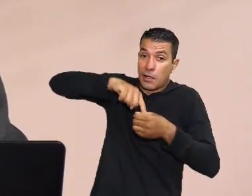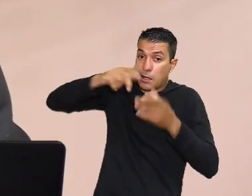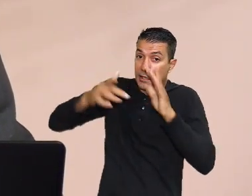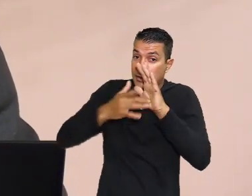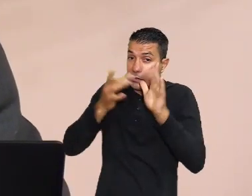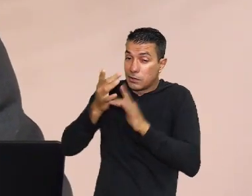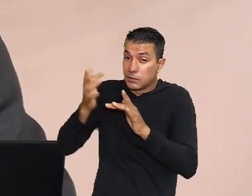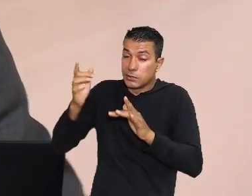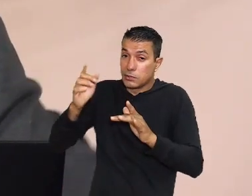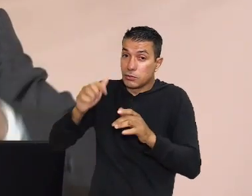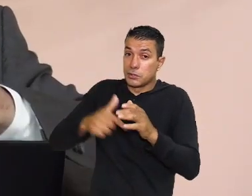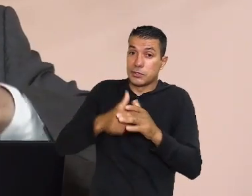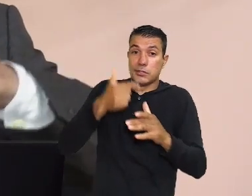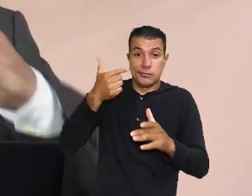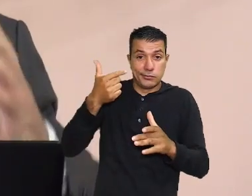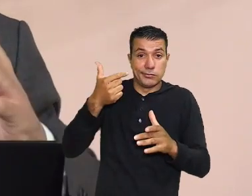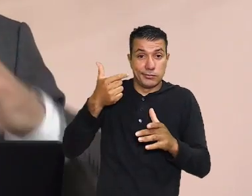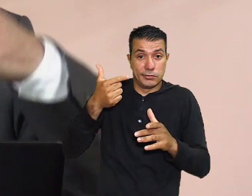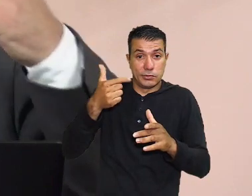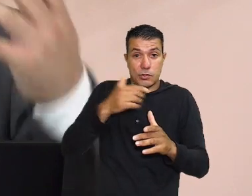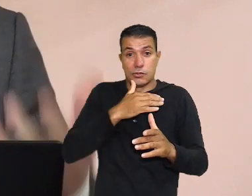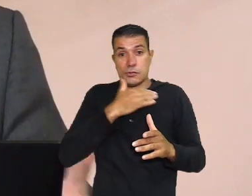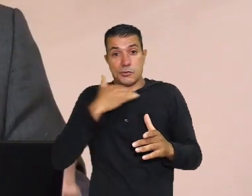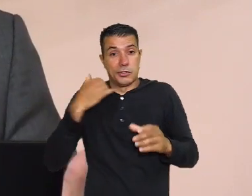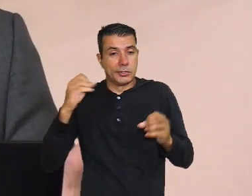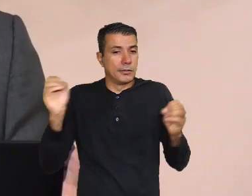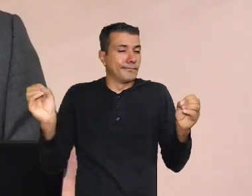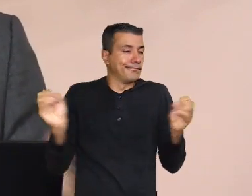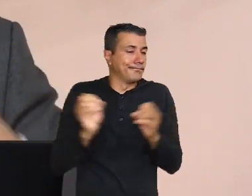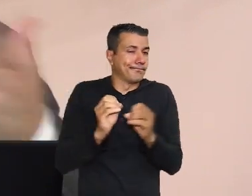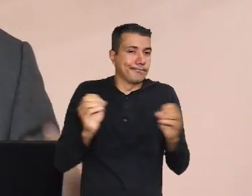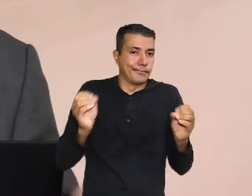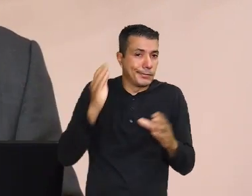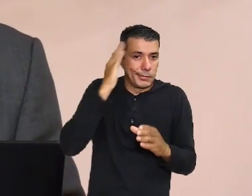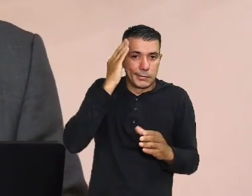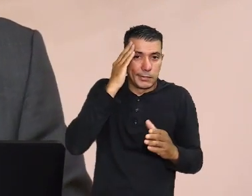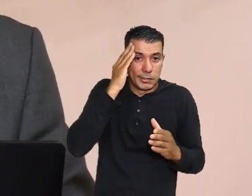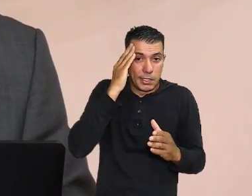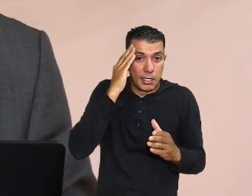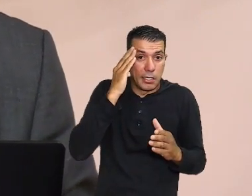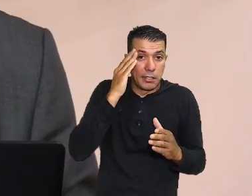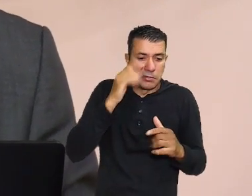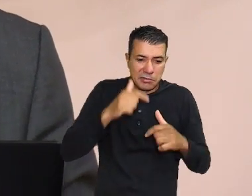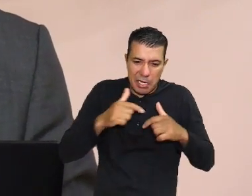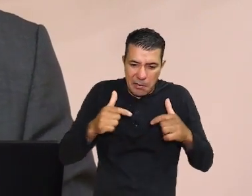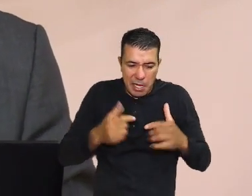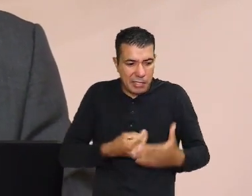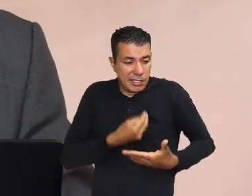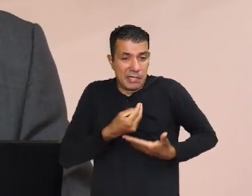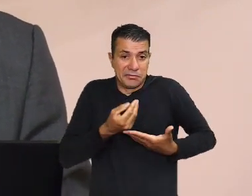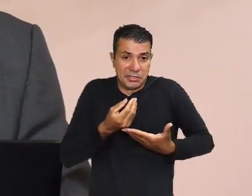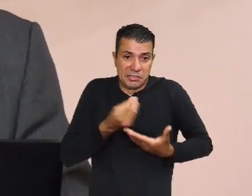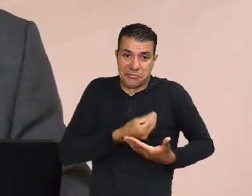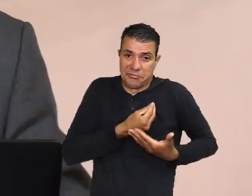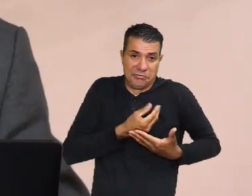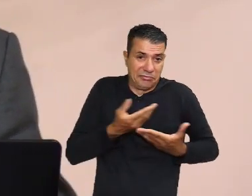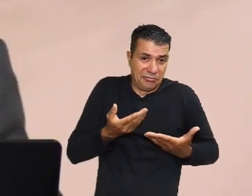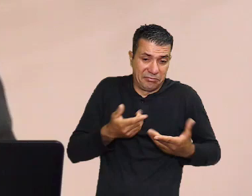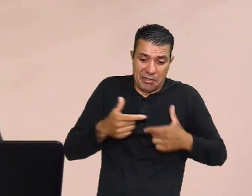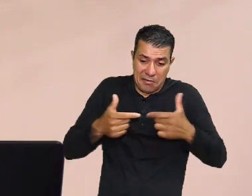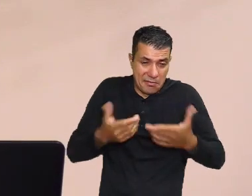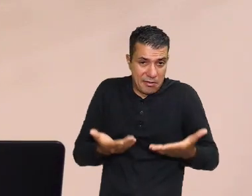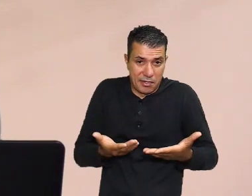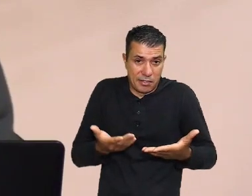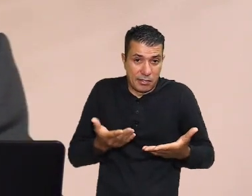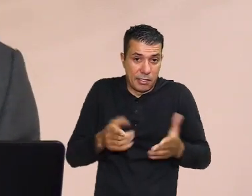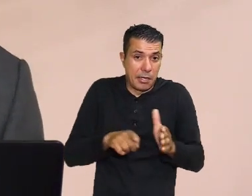Essas 3 coisas são importantes. Então, os mortos nada sabem das obras dos vivos. É isso que a Bíblia diz. A pergunta de número 4